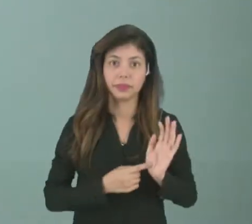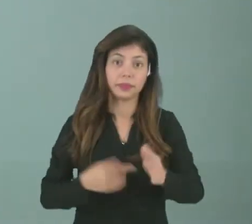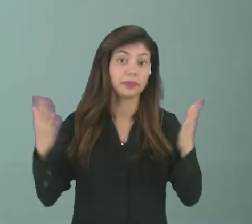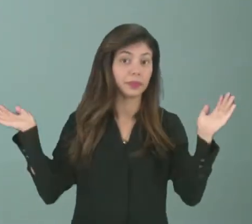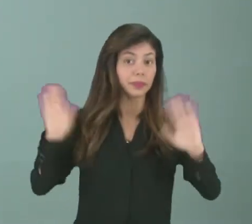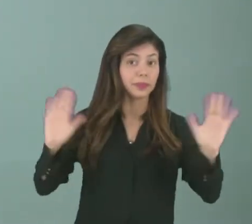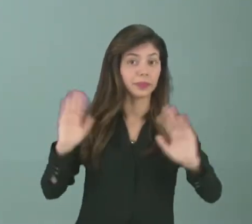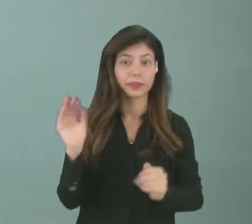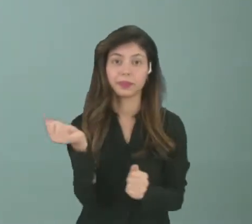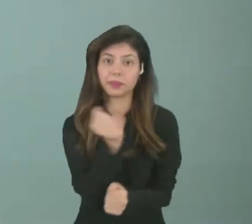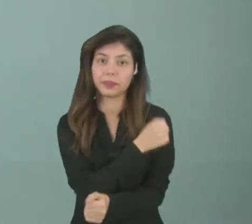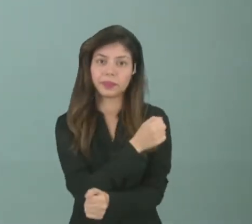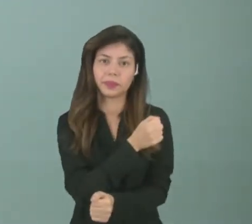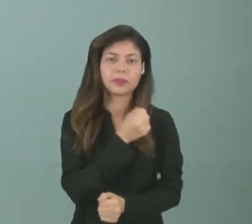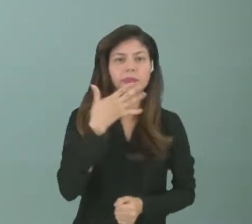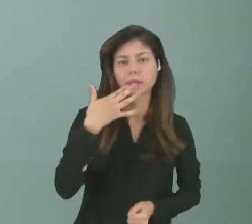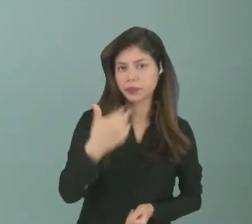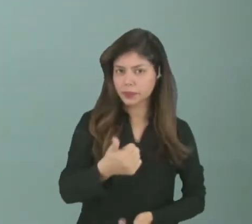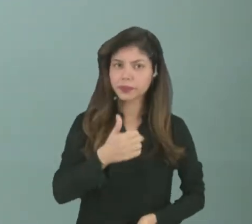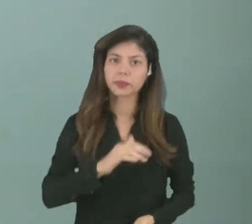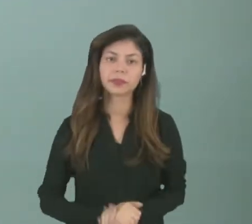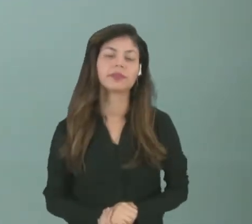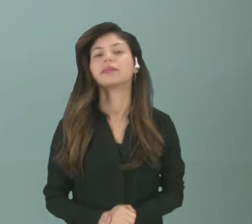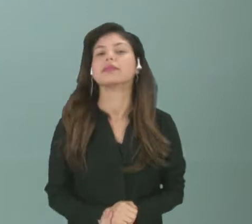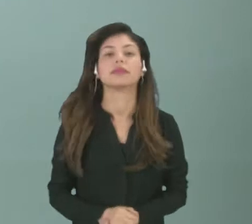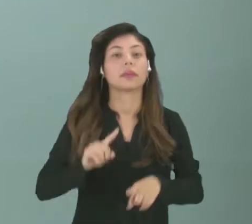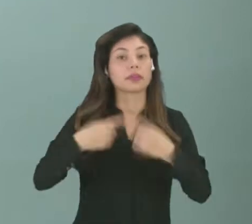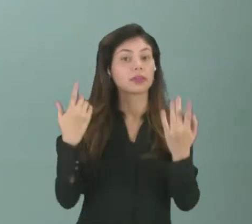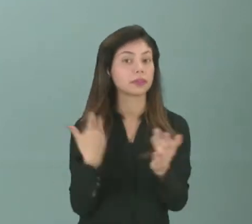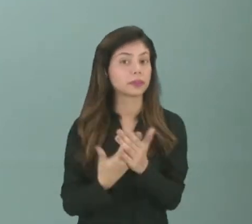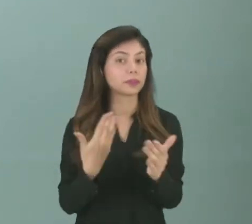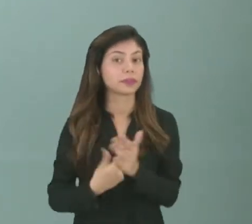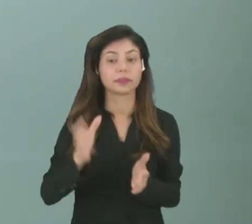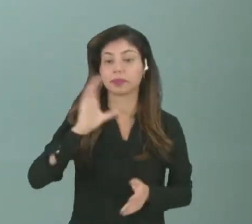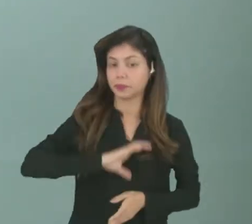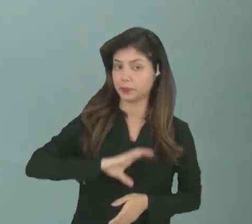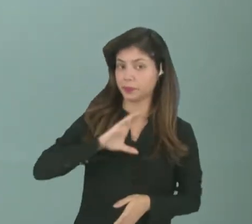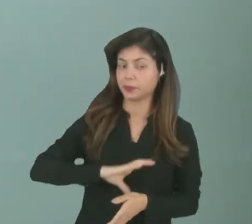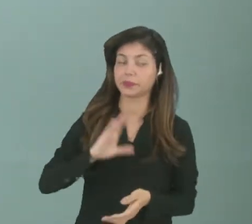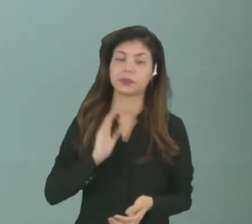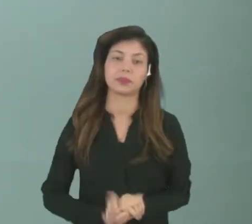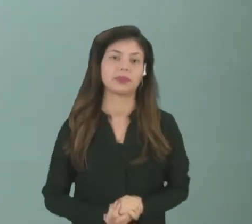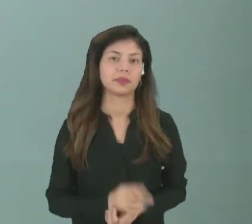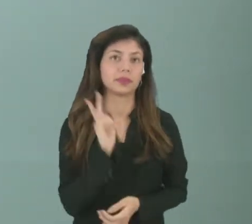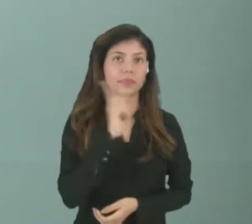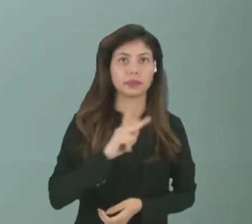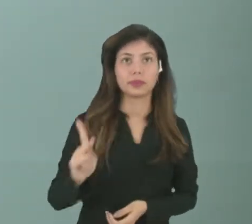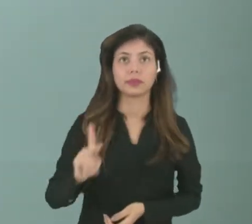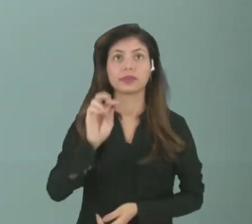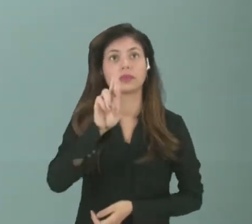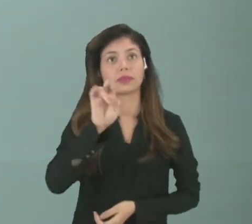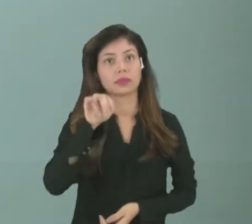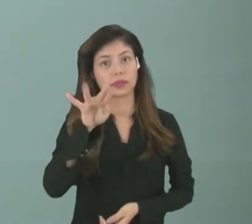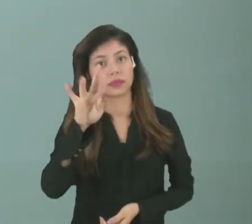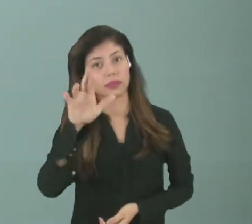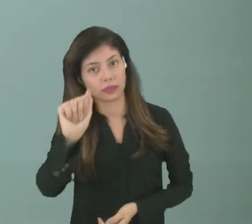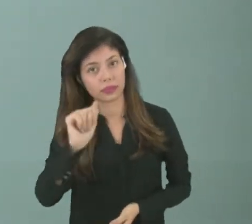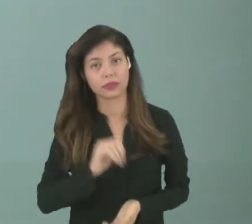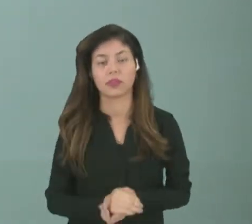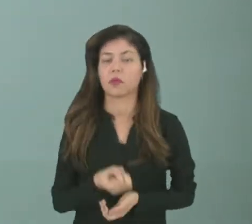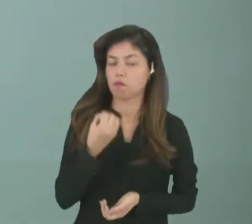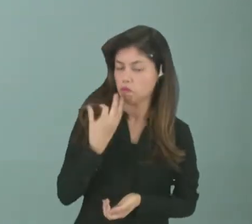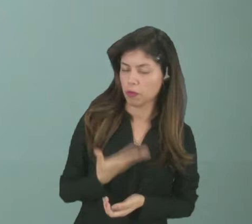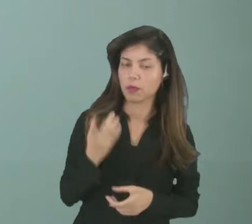Olá, alunos! Como vocês estão? Tudo bem? Mais uma aula de língua portuguesa. Eu sou a professora Renata e que